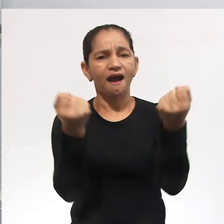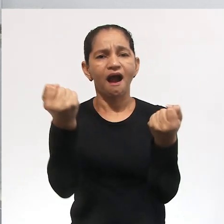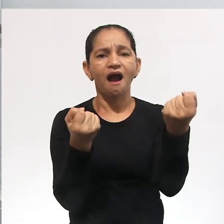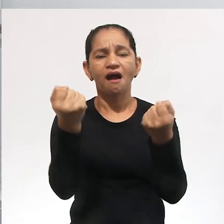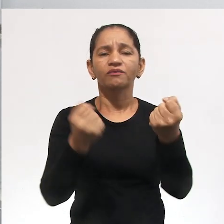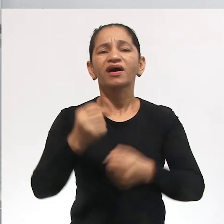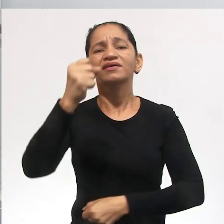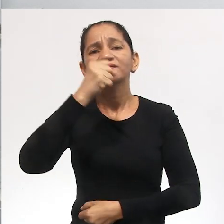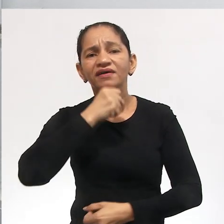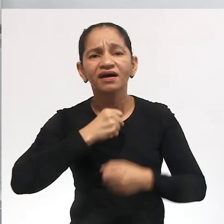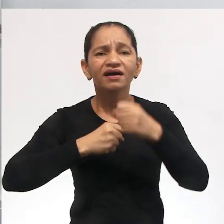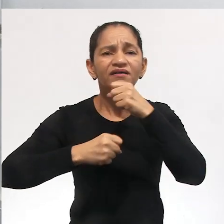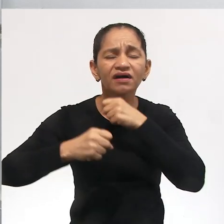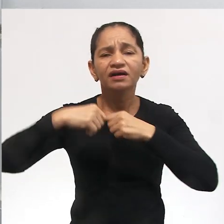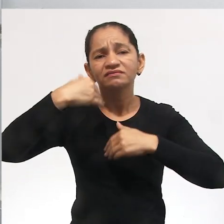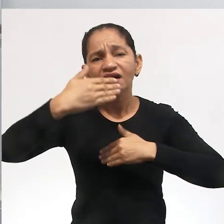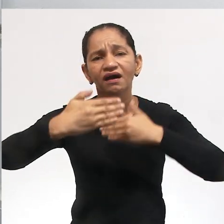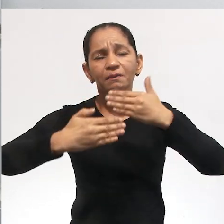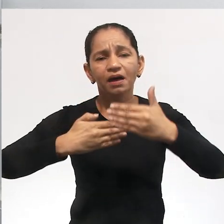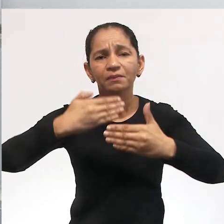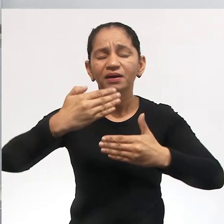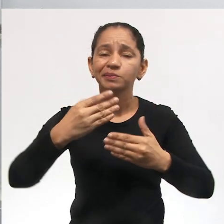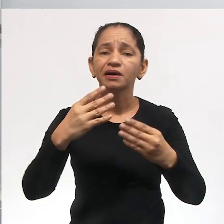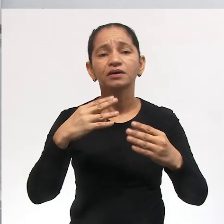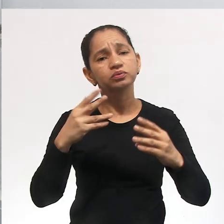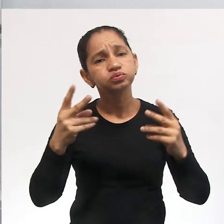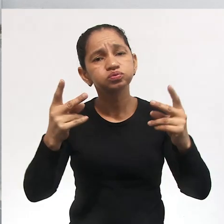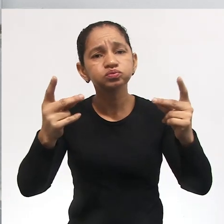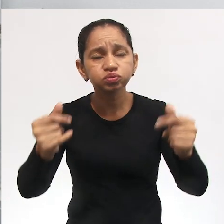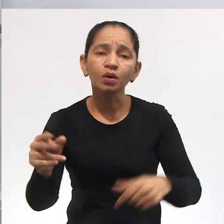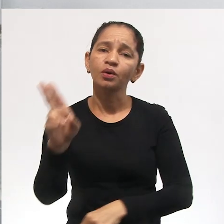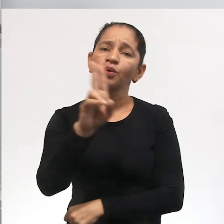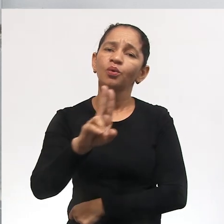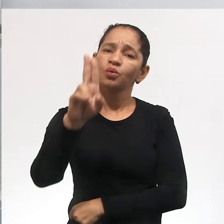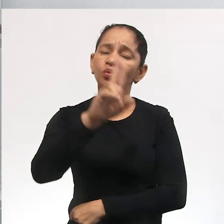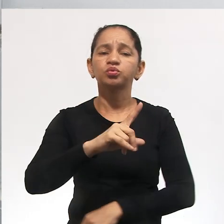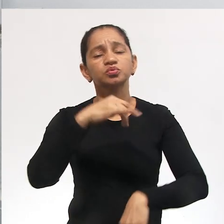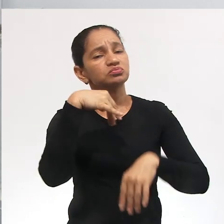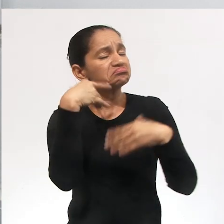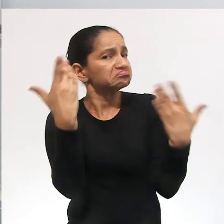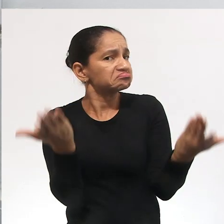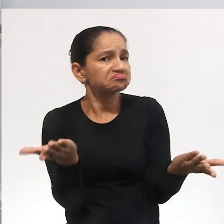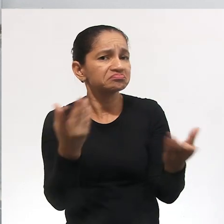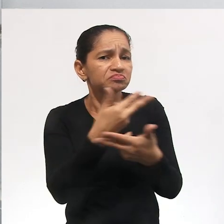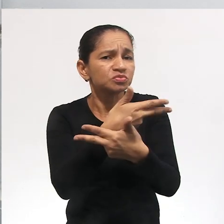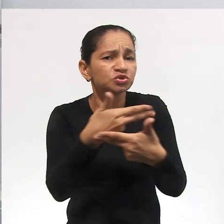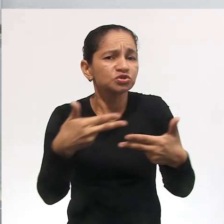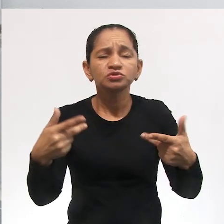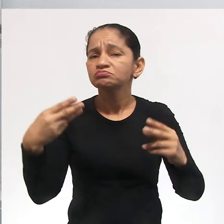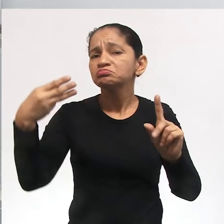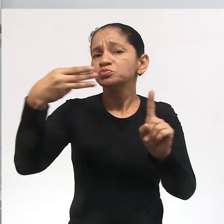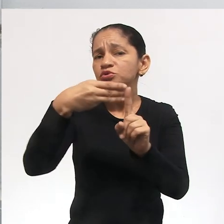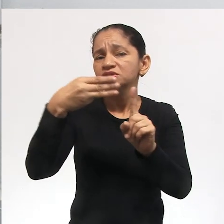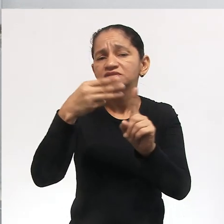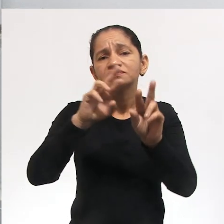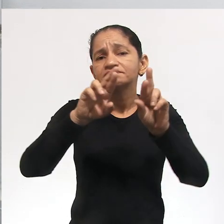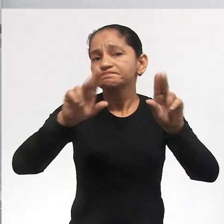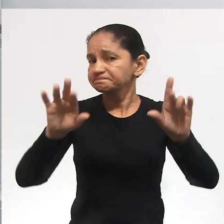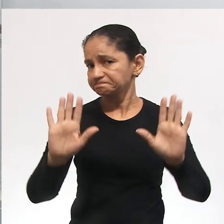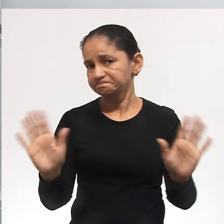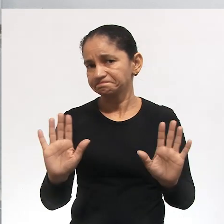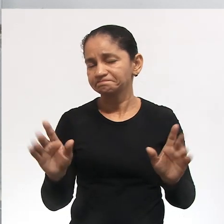o desgaste desse carro vai acontecer pela utilização, pelo tempo, por N motivos. E esse desgaste ele precisa